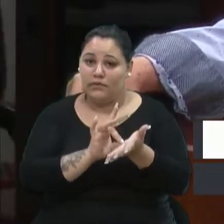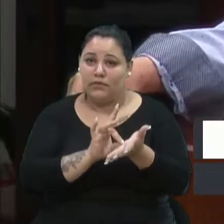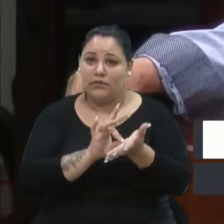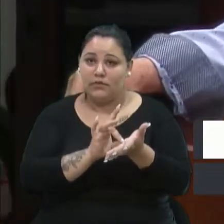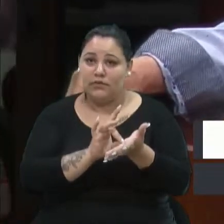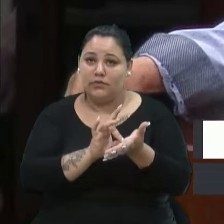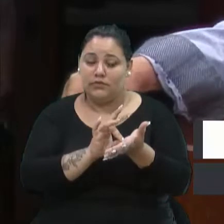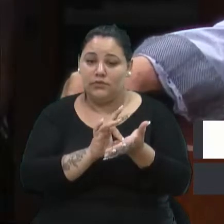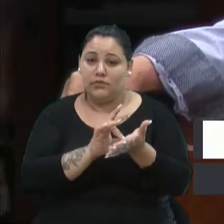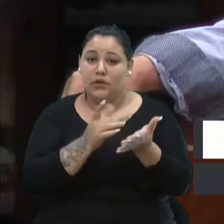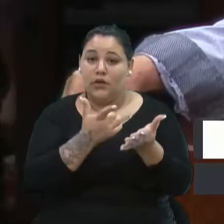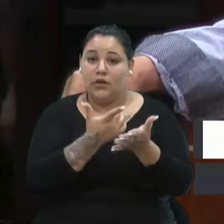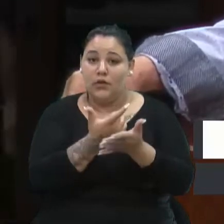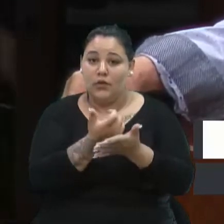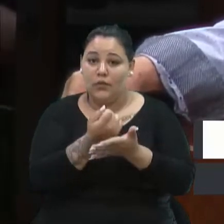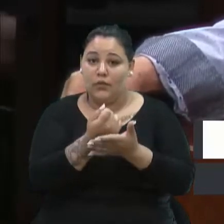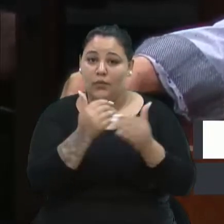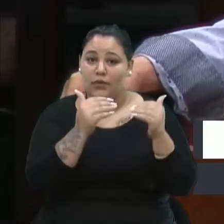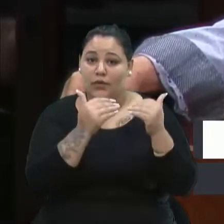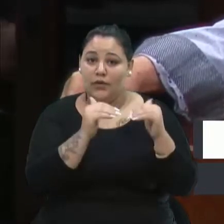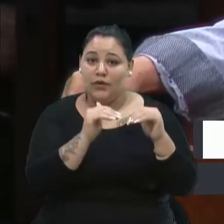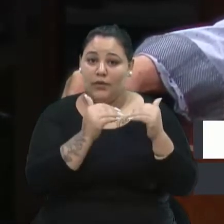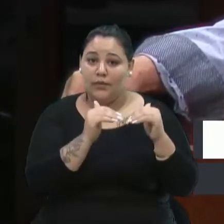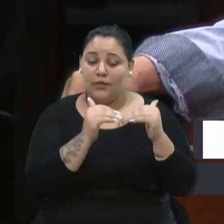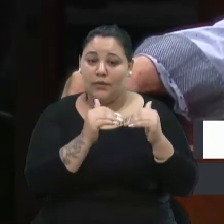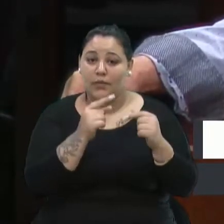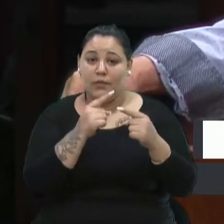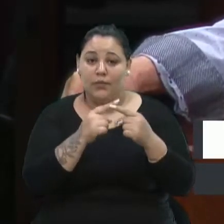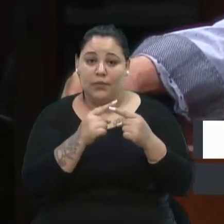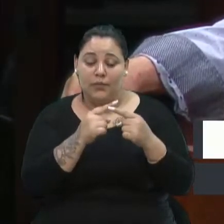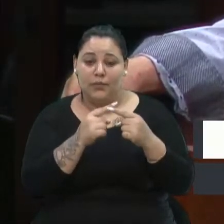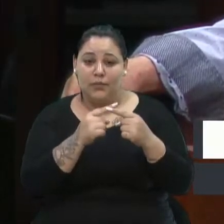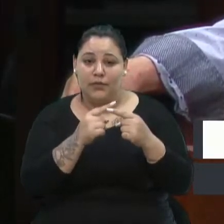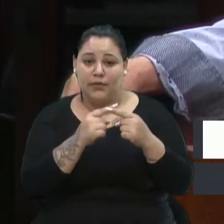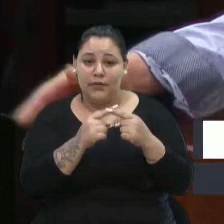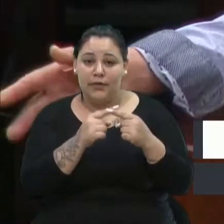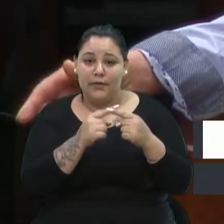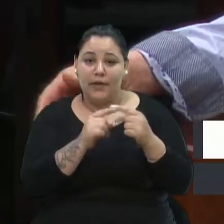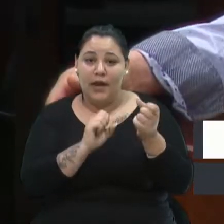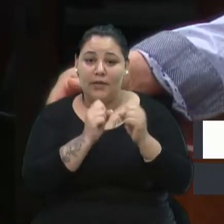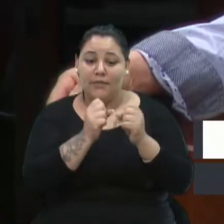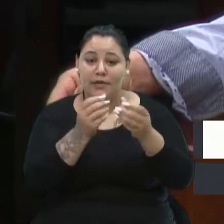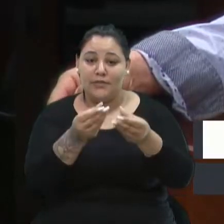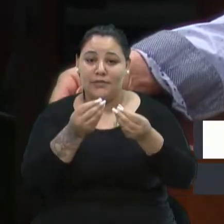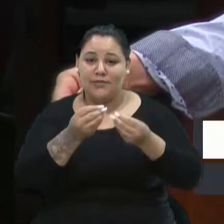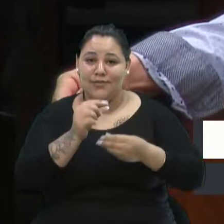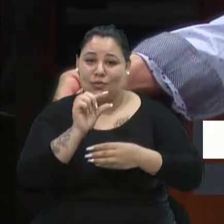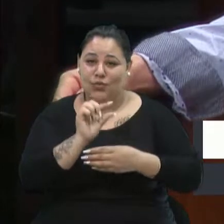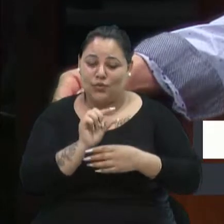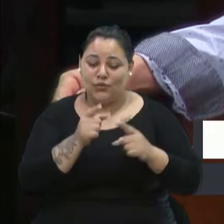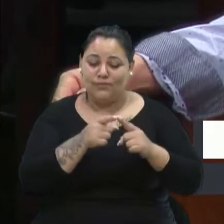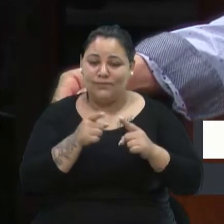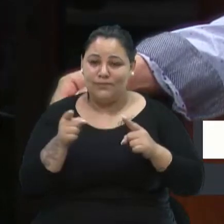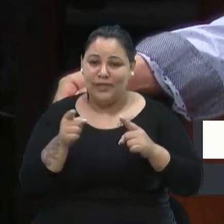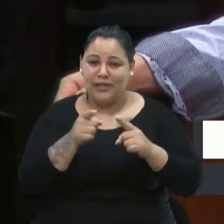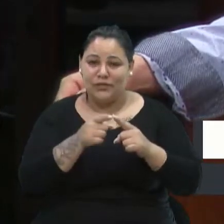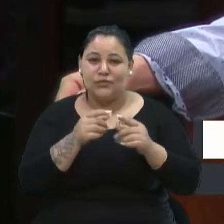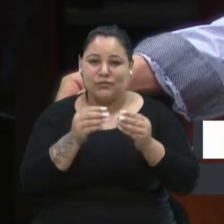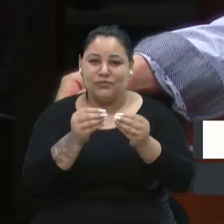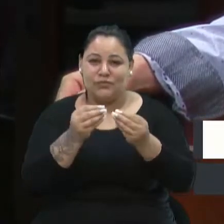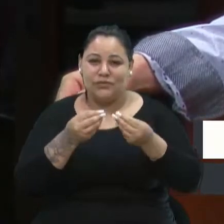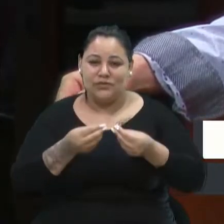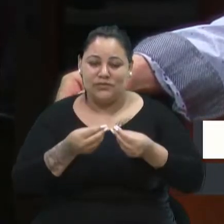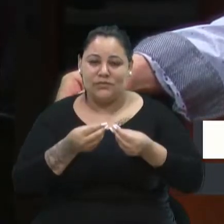dos caminhões, porque alegavam muito pouco prazo, e ainda tem isso na nova licitação, que